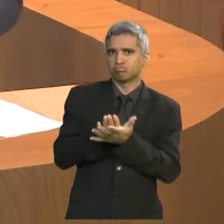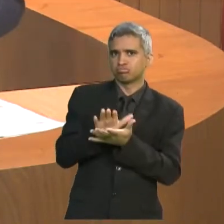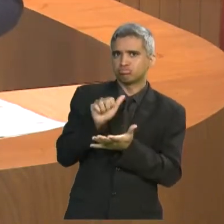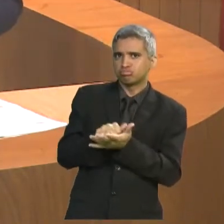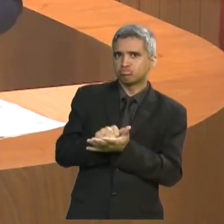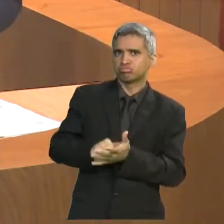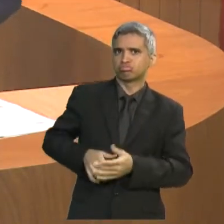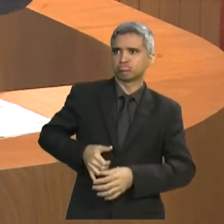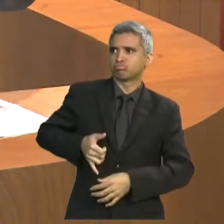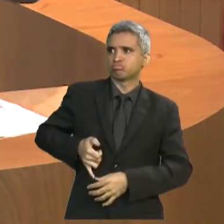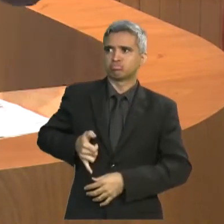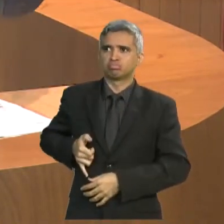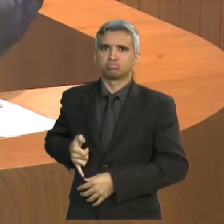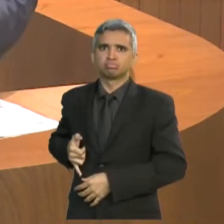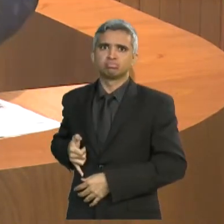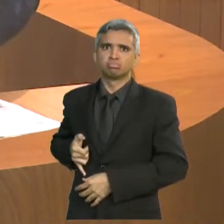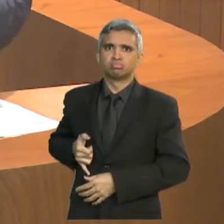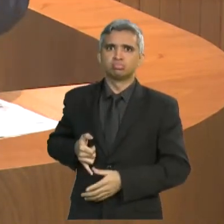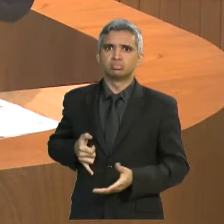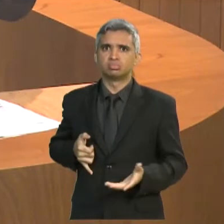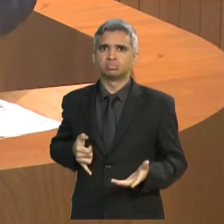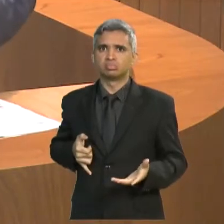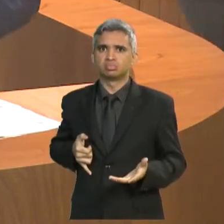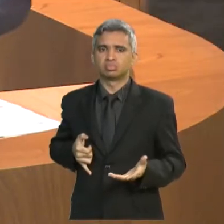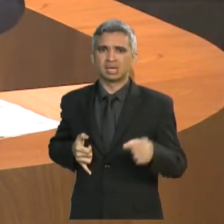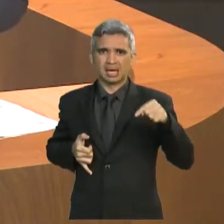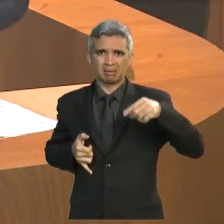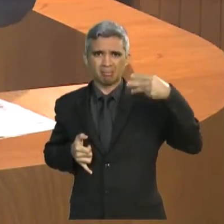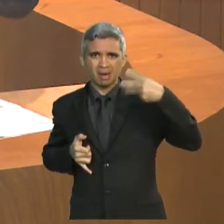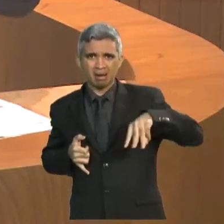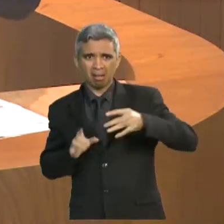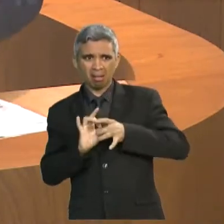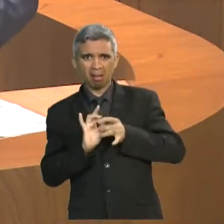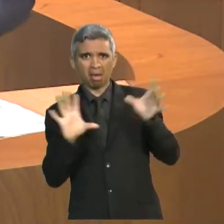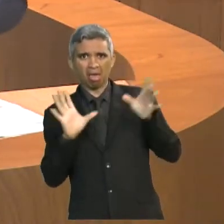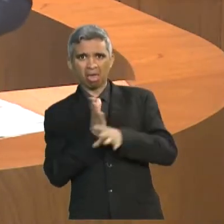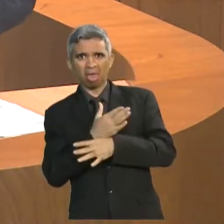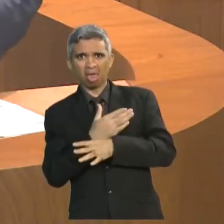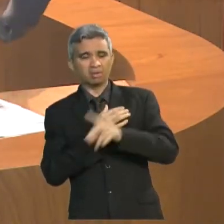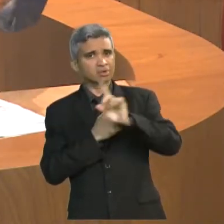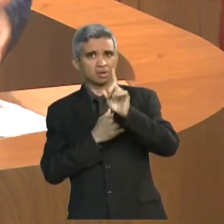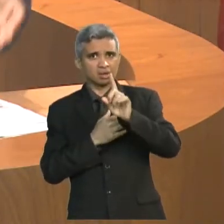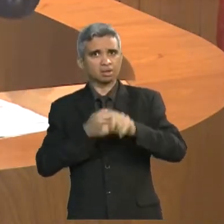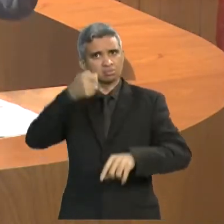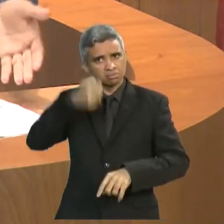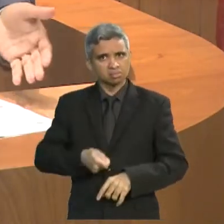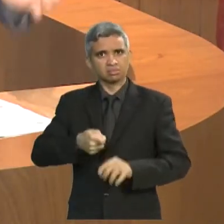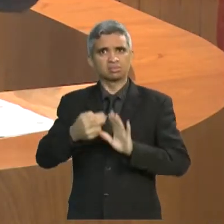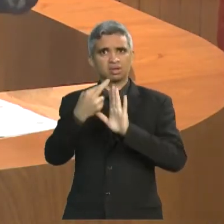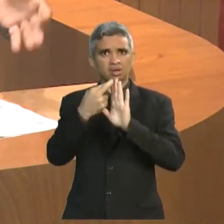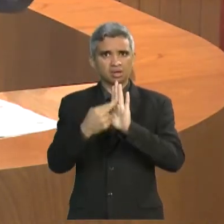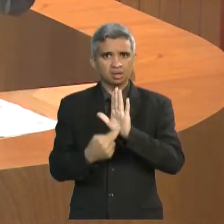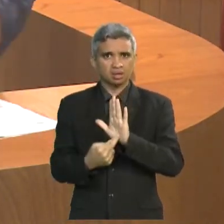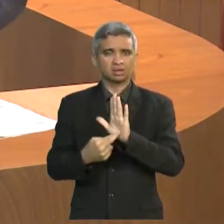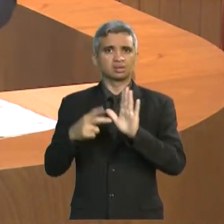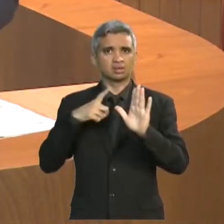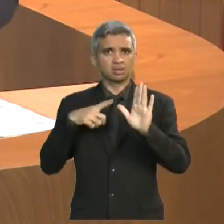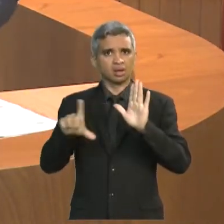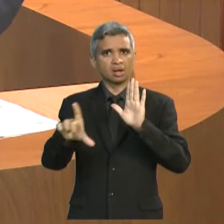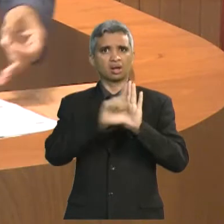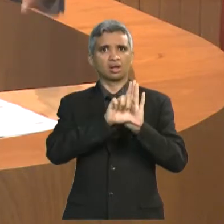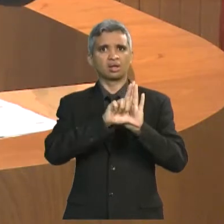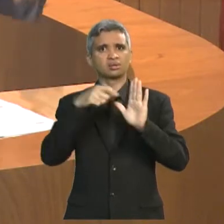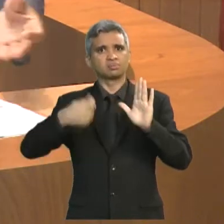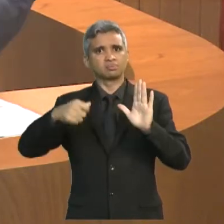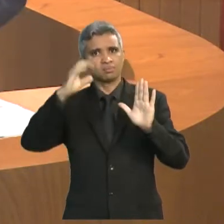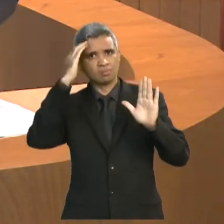respeitar a lei e essa população em uma população carente para a população pobre uma população de homens e de mulheres de bem